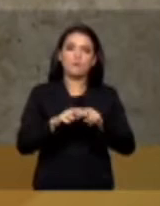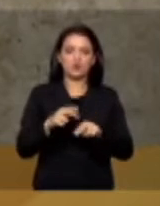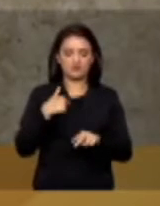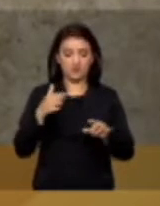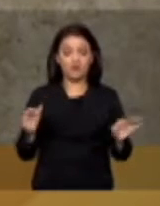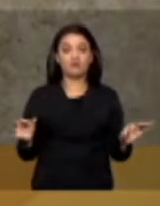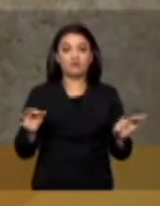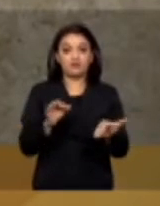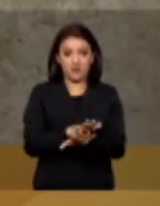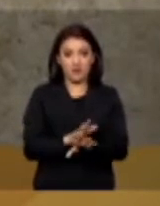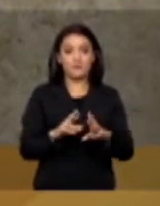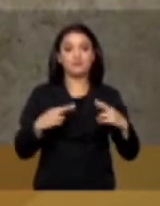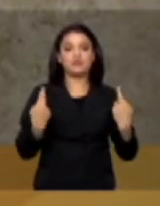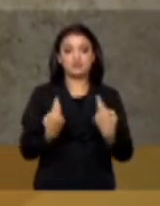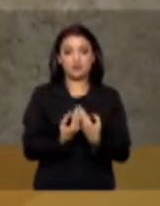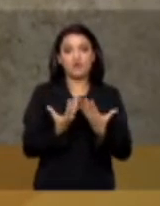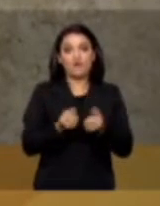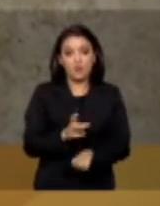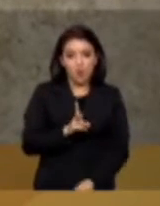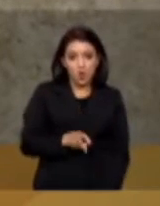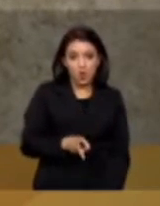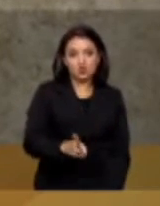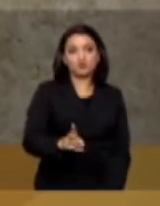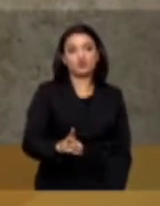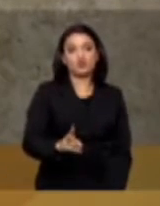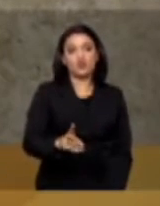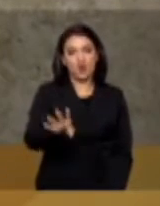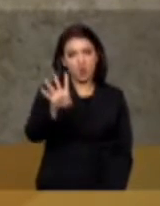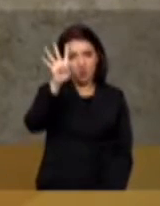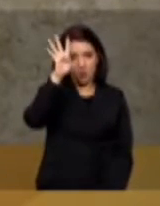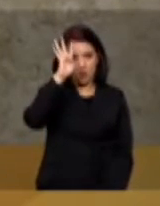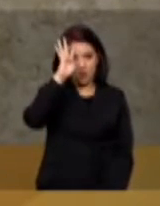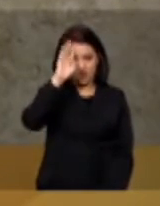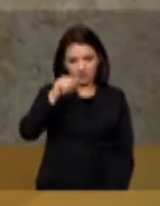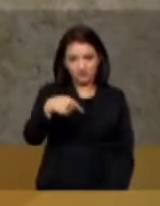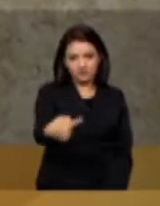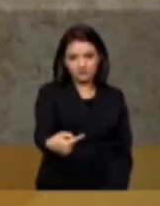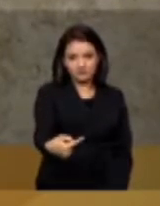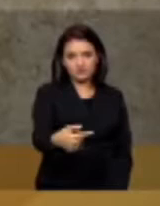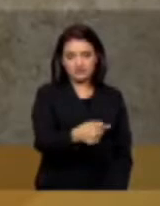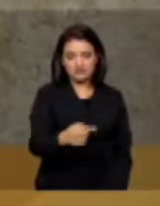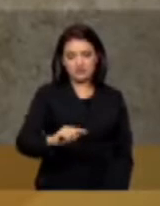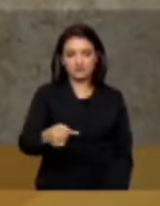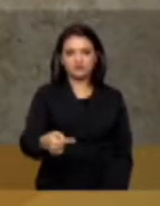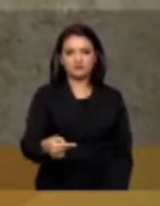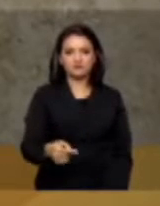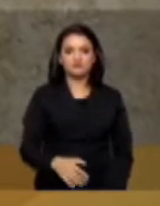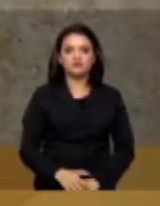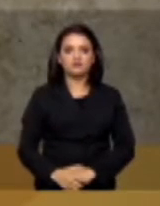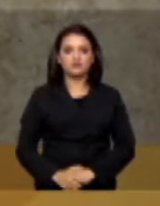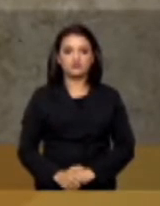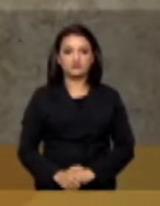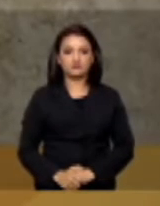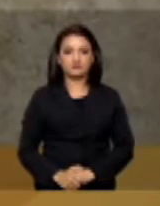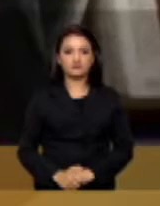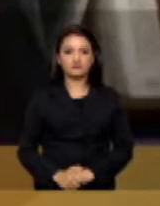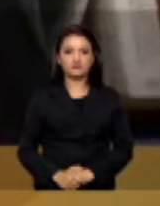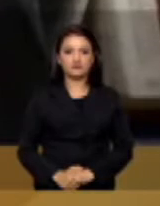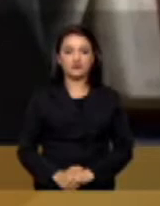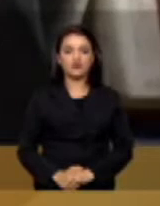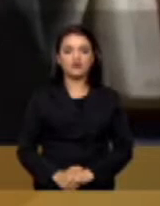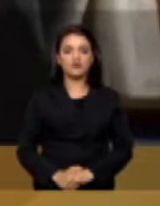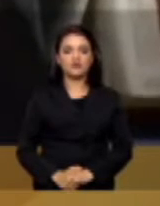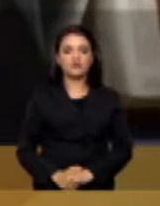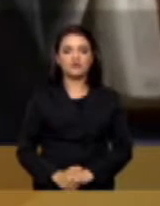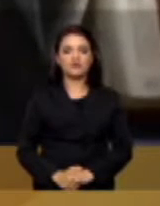encerrar a Não, sessão e prosseguir no julgamento na quarta-feira. presidente, pela ordem, presidente. Eu gostaria de antecipar